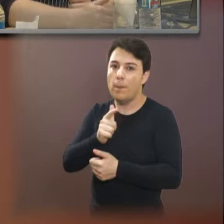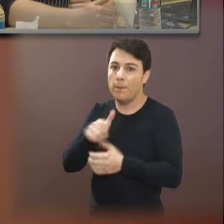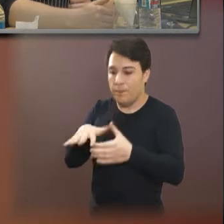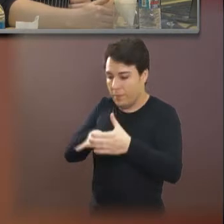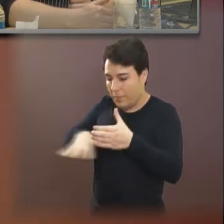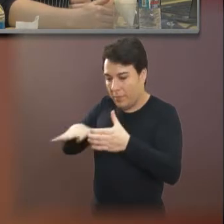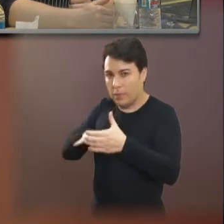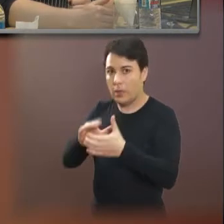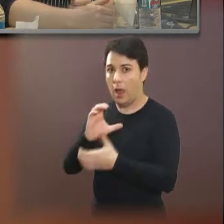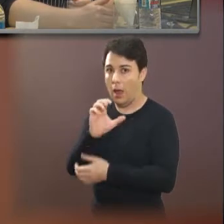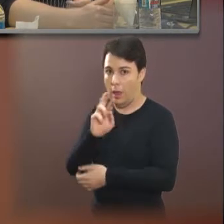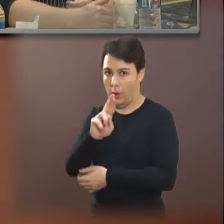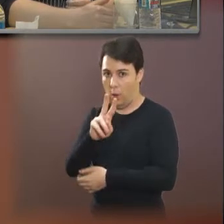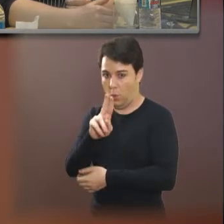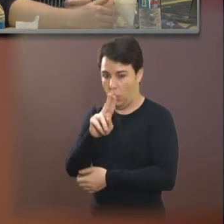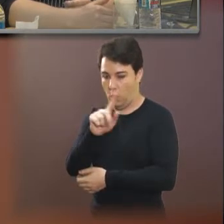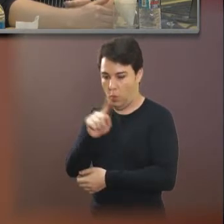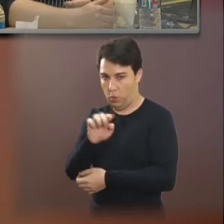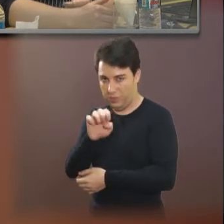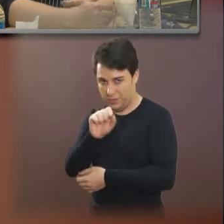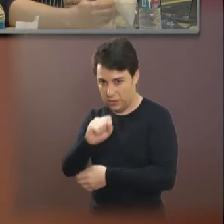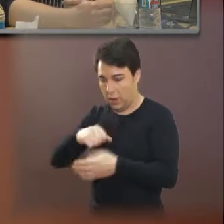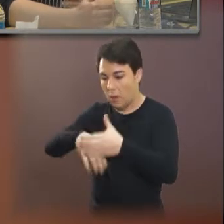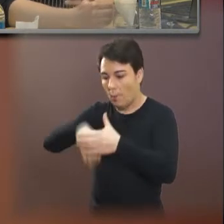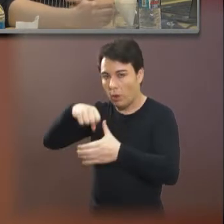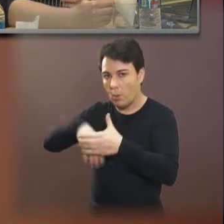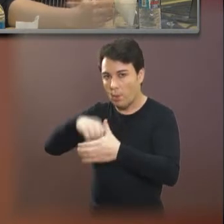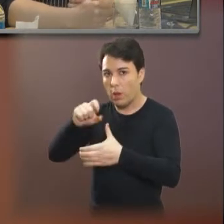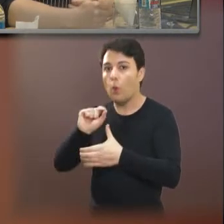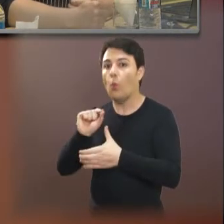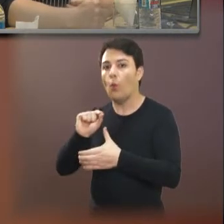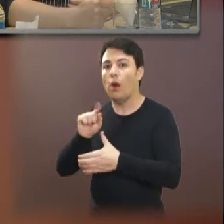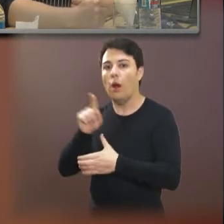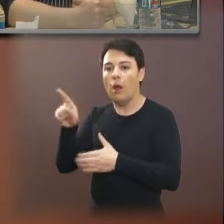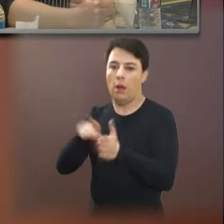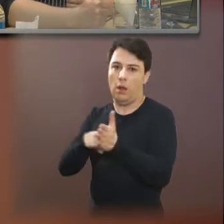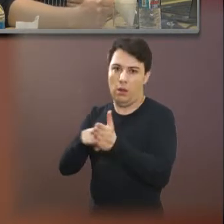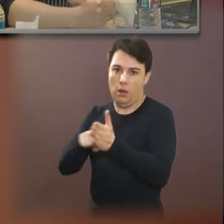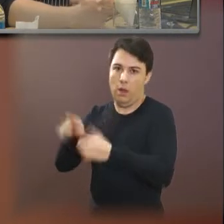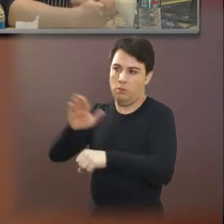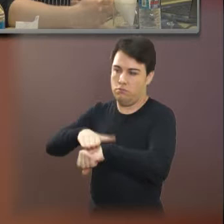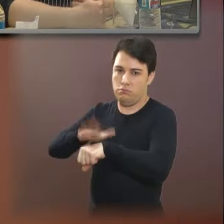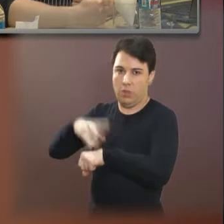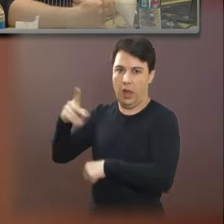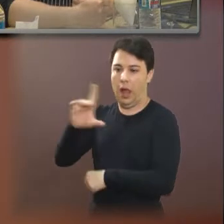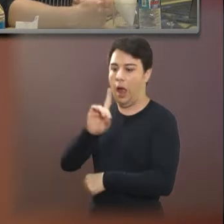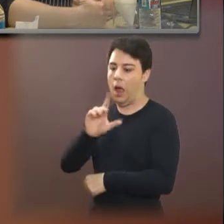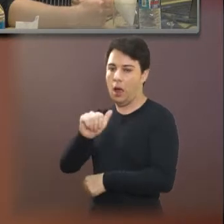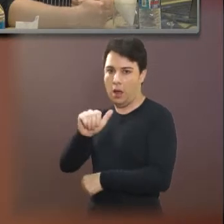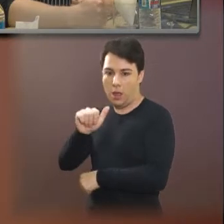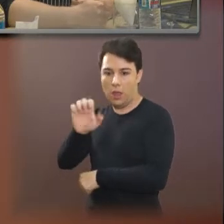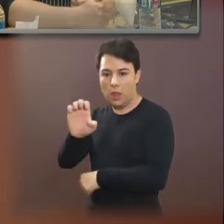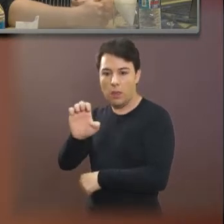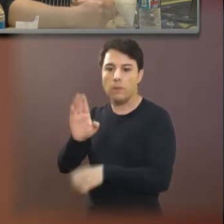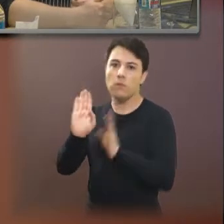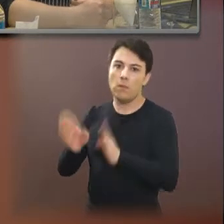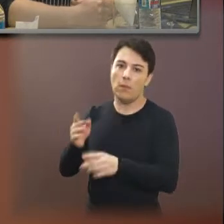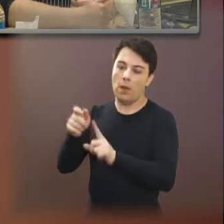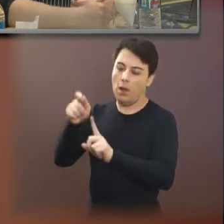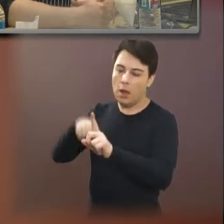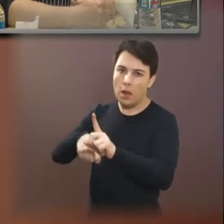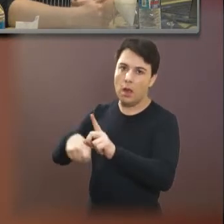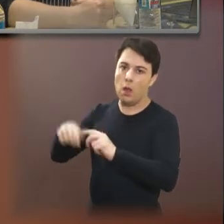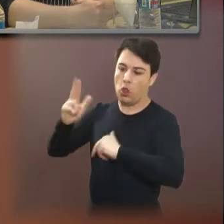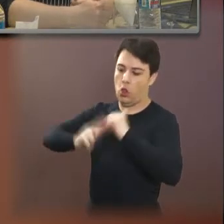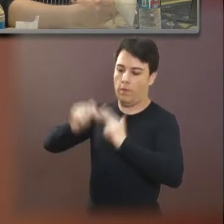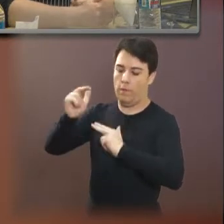bacia do Ribeirão das Cruzes, esse diagnóstico que foi contratado pelo DAI, estudo técnico contratado pelo DAI em novembro de